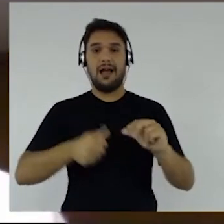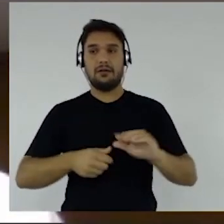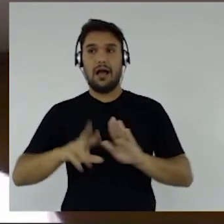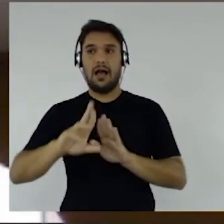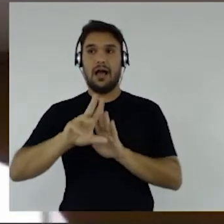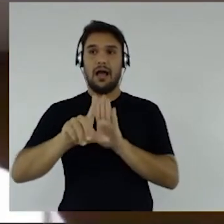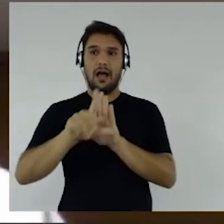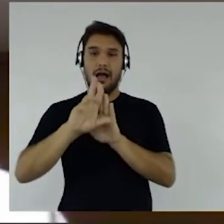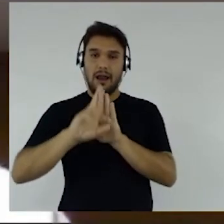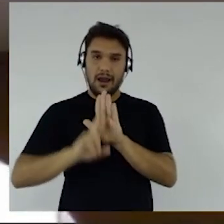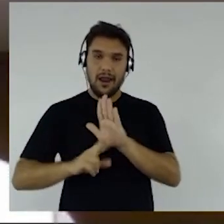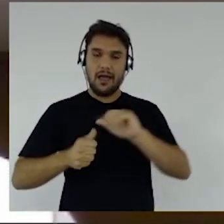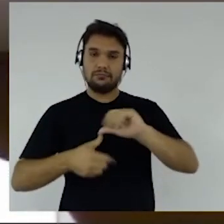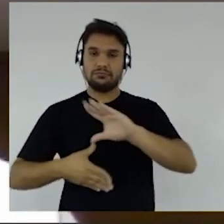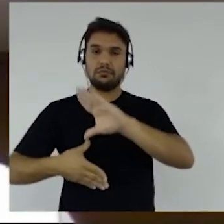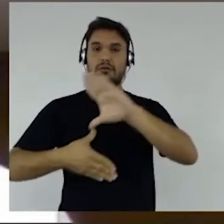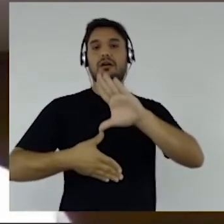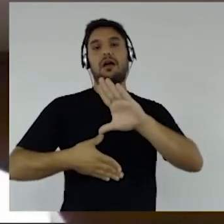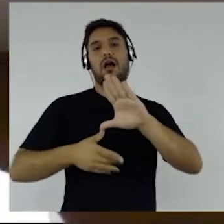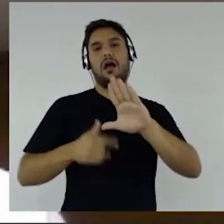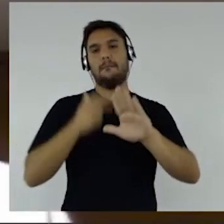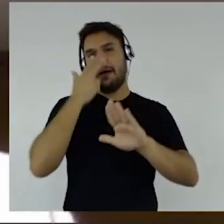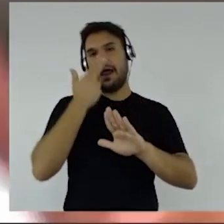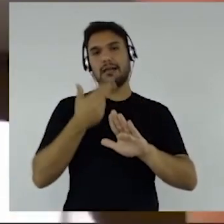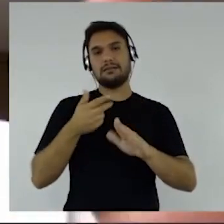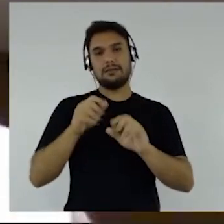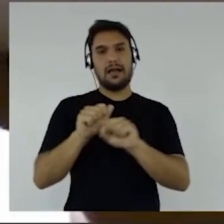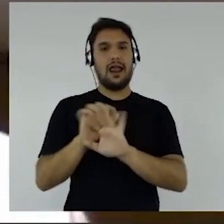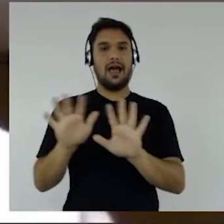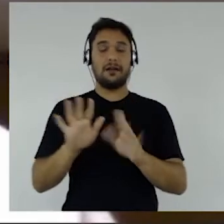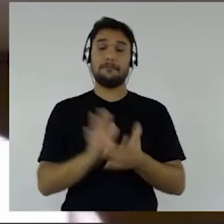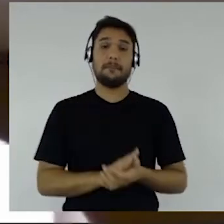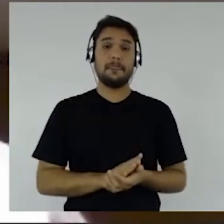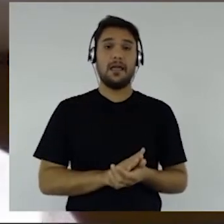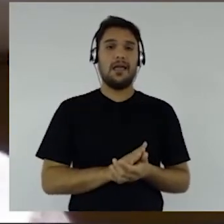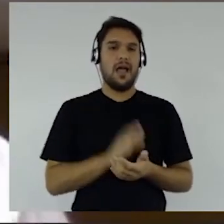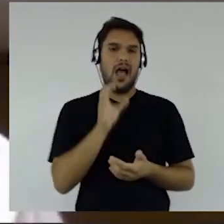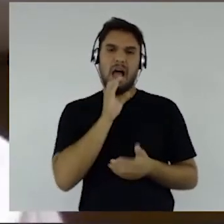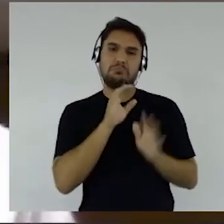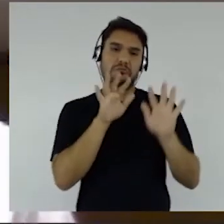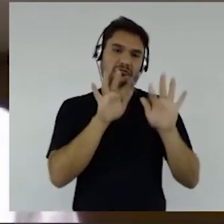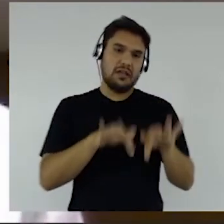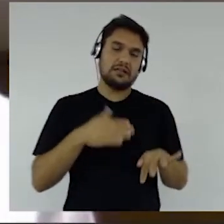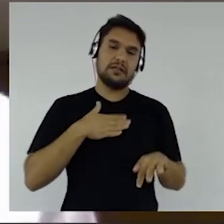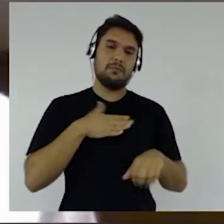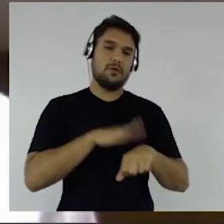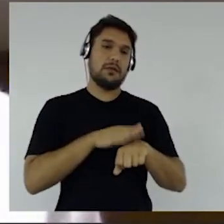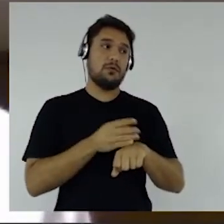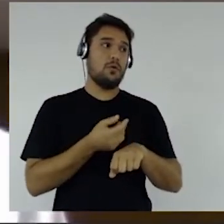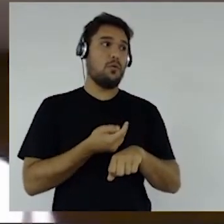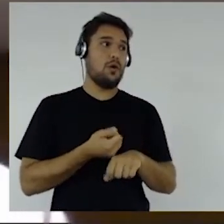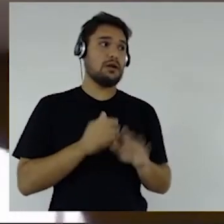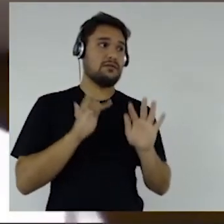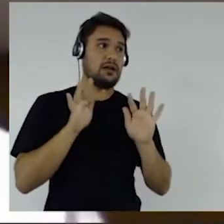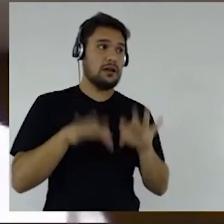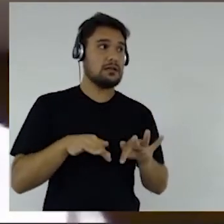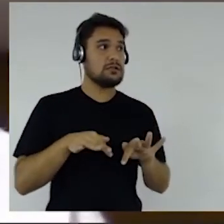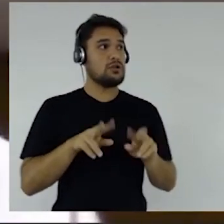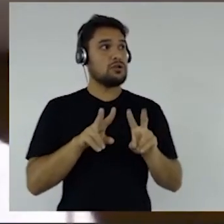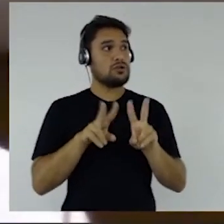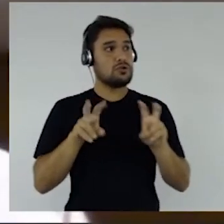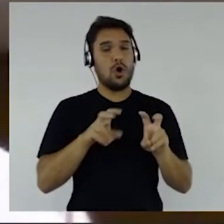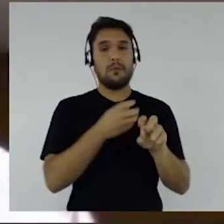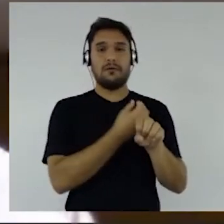prevê isso. Então, essa convenção não nos parece possível. Para finalizar, meu tempo já vai se esgotando, a questão